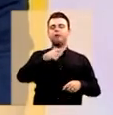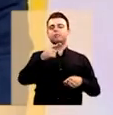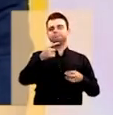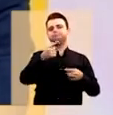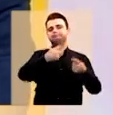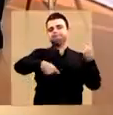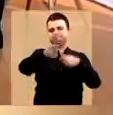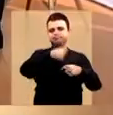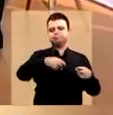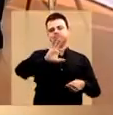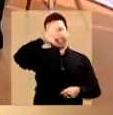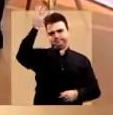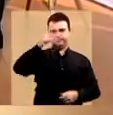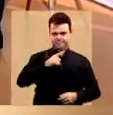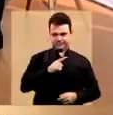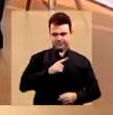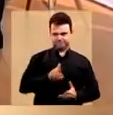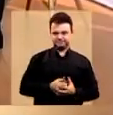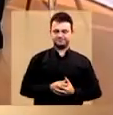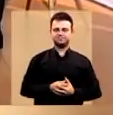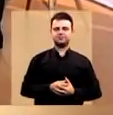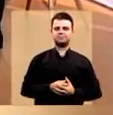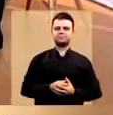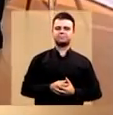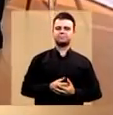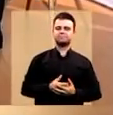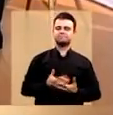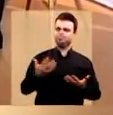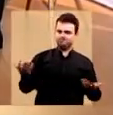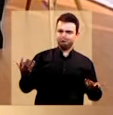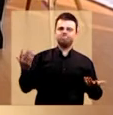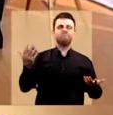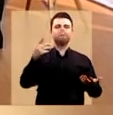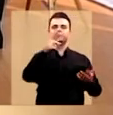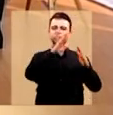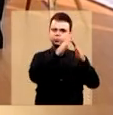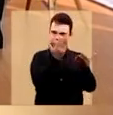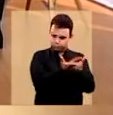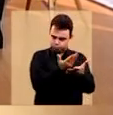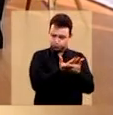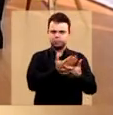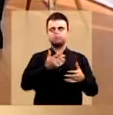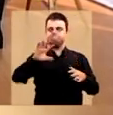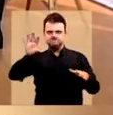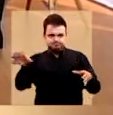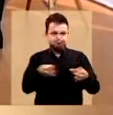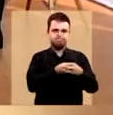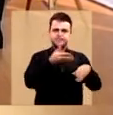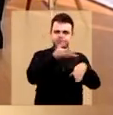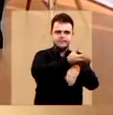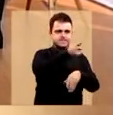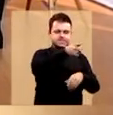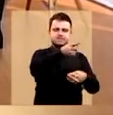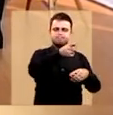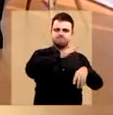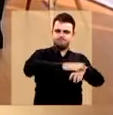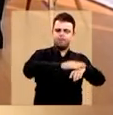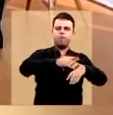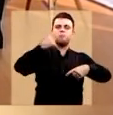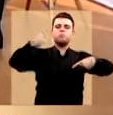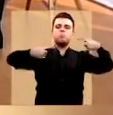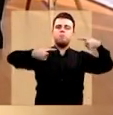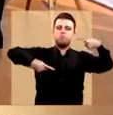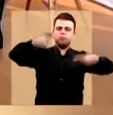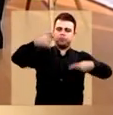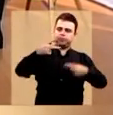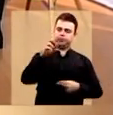juntos. E você acredita que, assim como esse trabalho de inclusão na educação que vem sendo feito, talvez as políticas